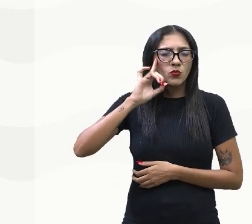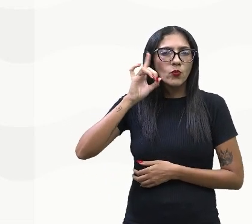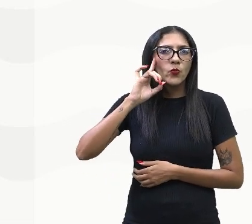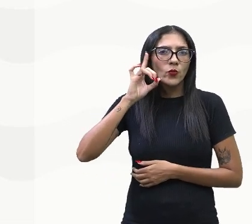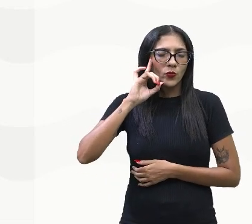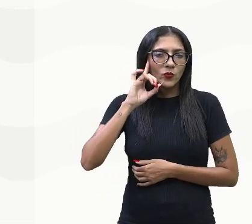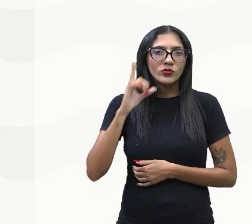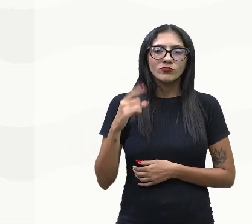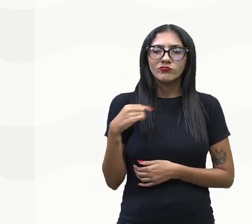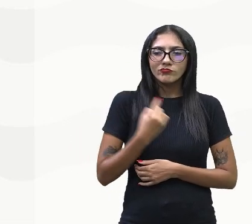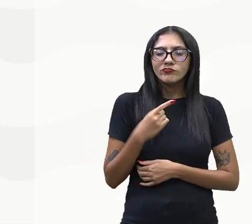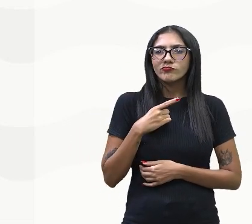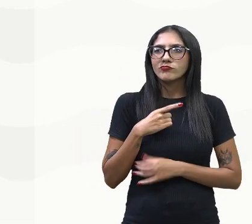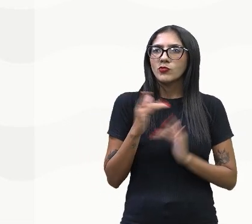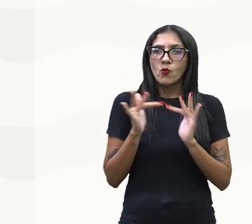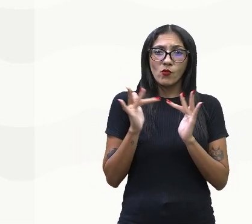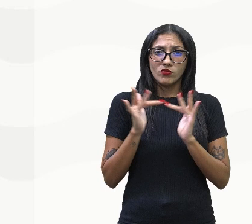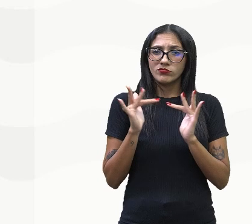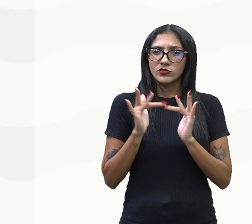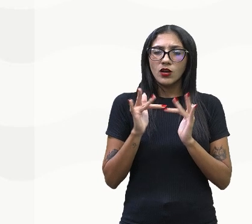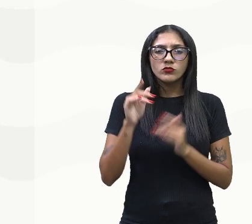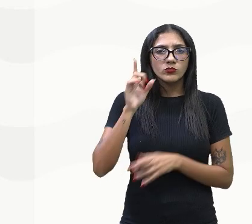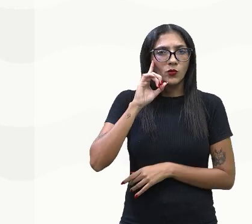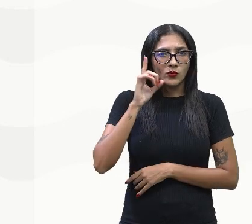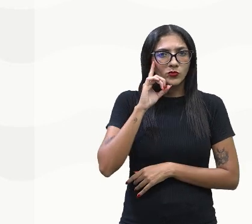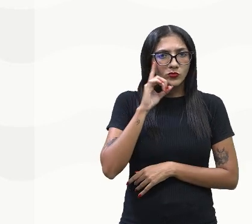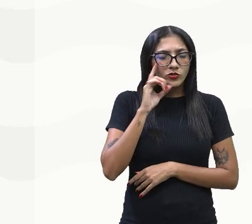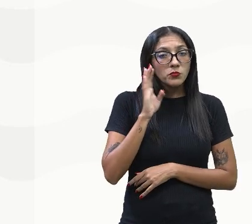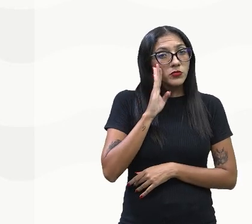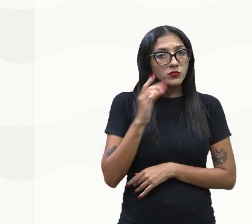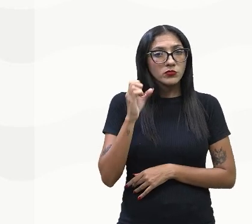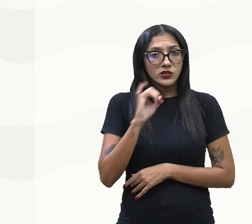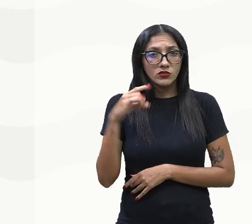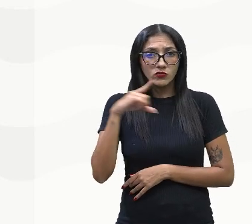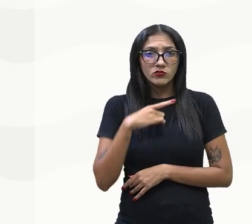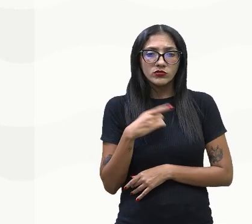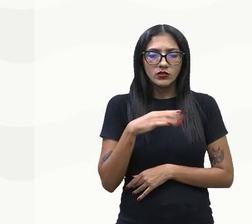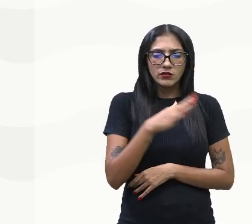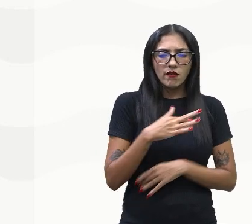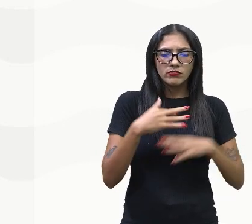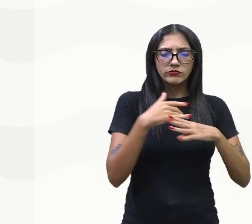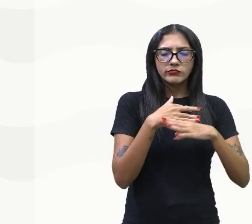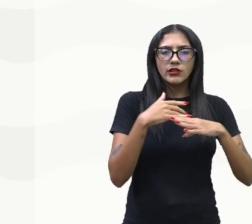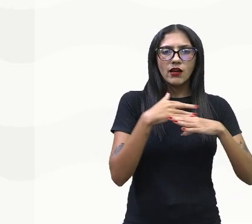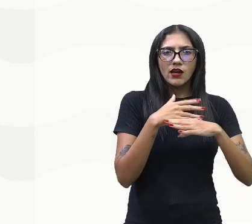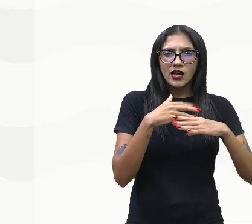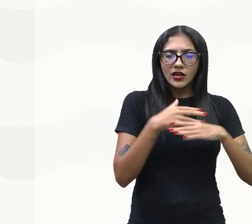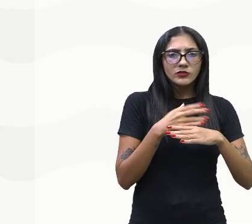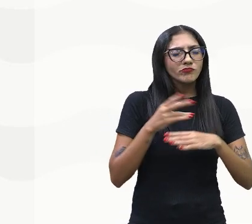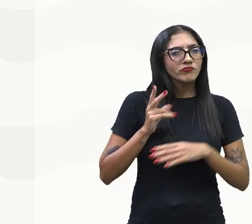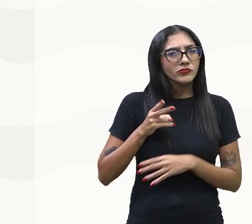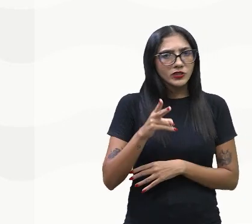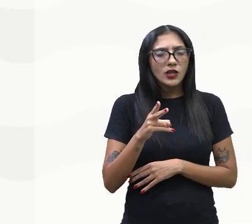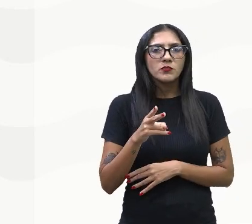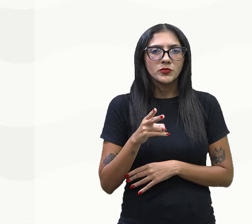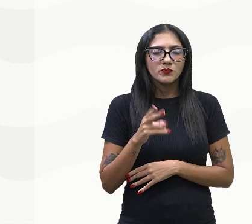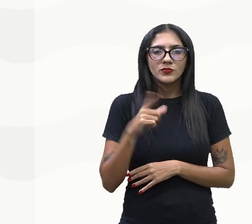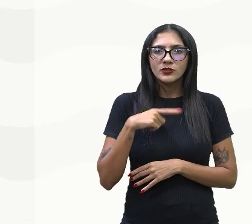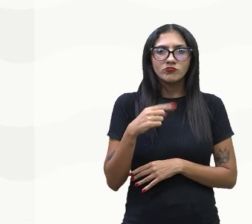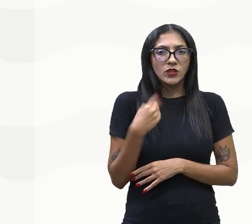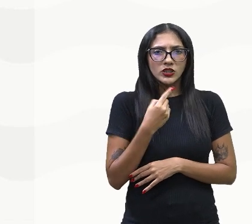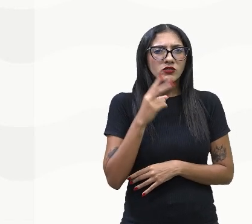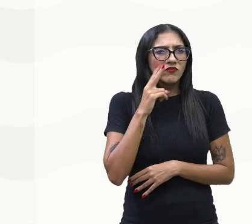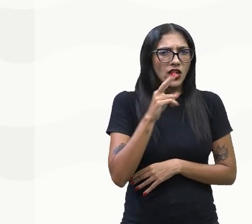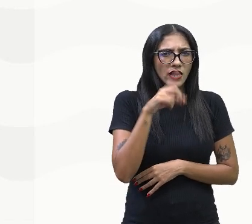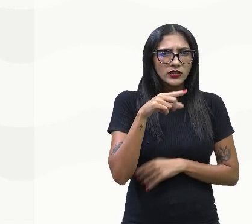Aqui por nós, em todos os lugares, principalmente quem mora em cidades grandes. Elas sempre estão aqui, são invisíveis, ninguém vê,